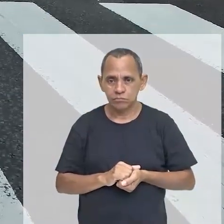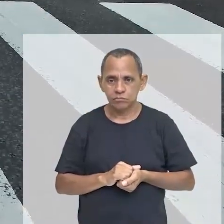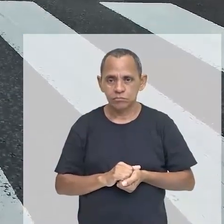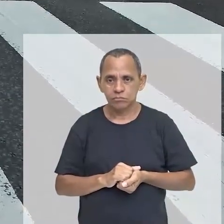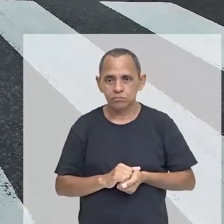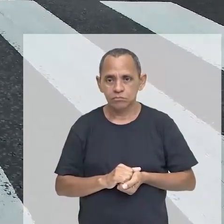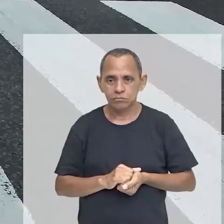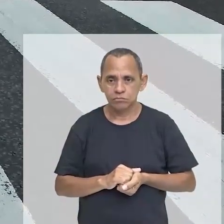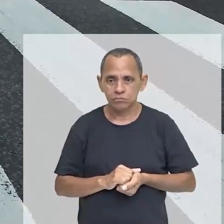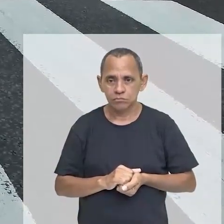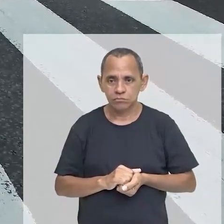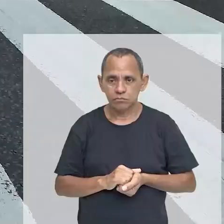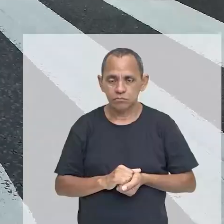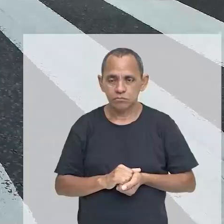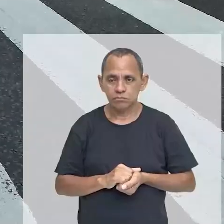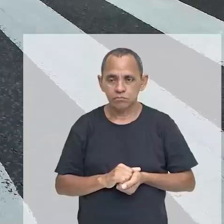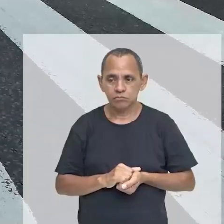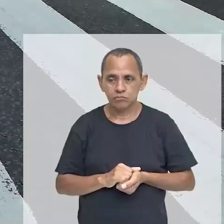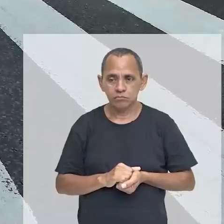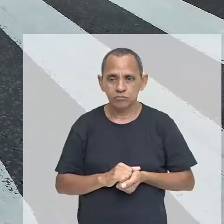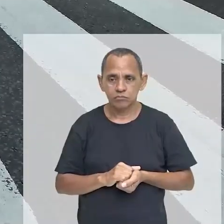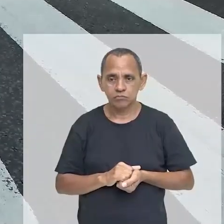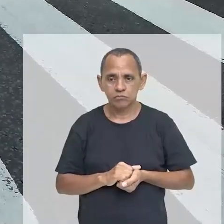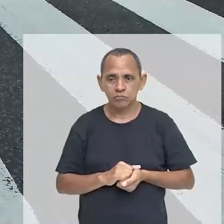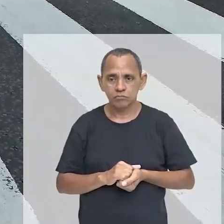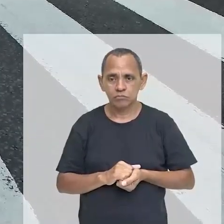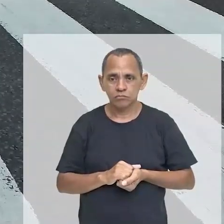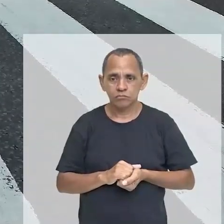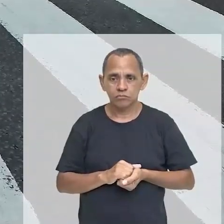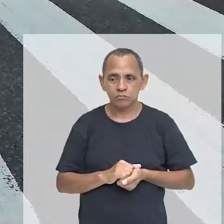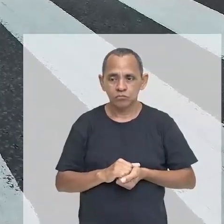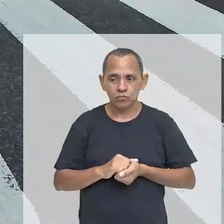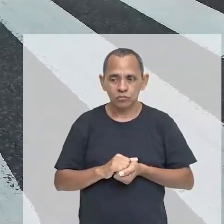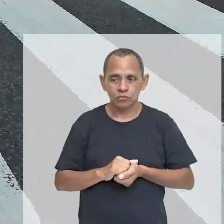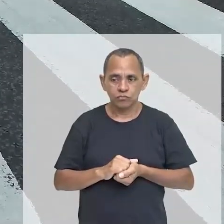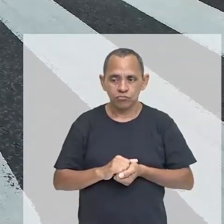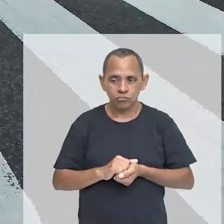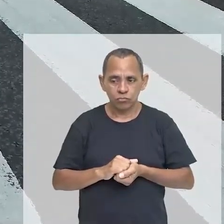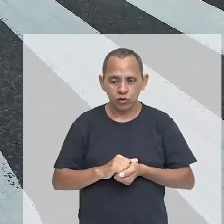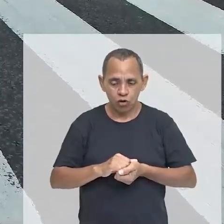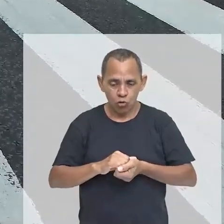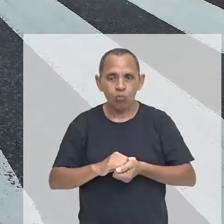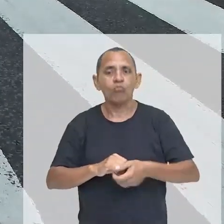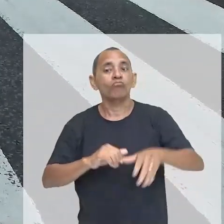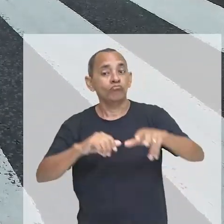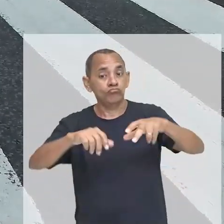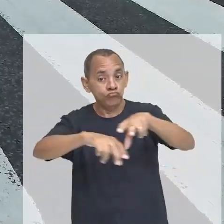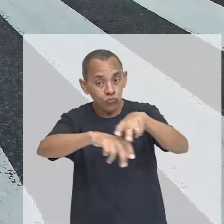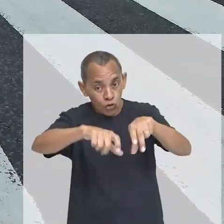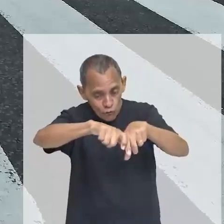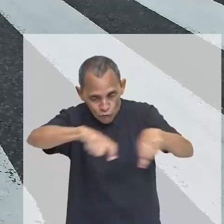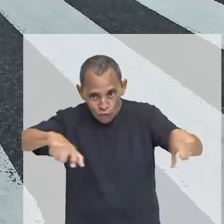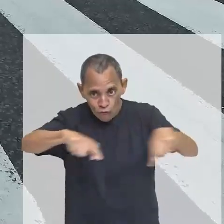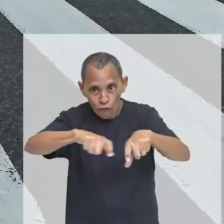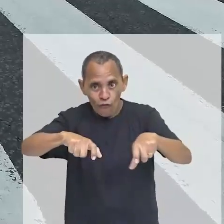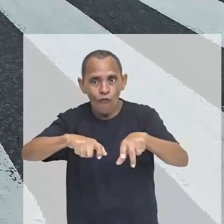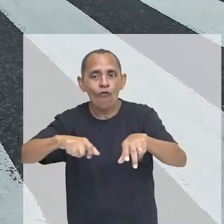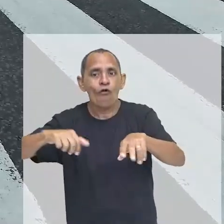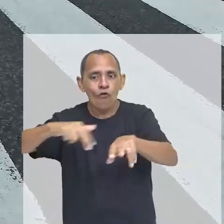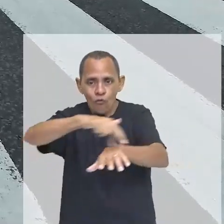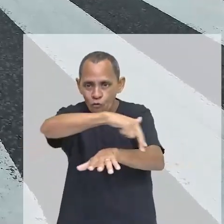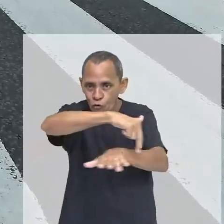Crosswalk. Crosswalk. Crosswalk. Faixa de pedestres. Faixa de